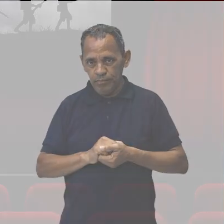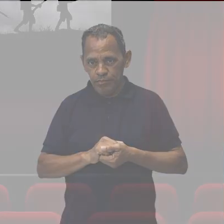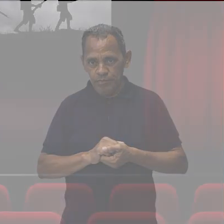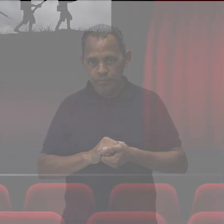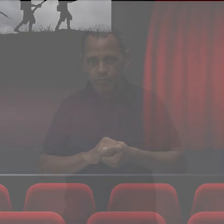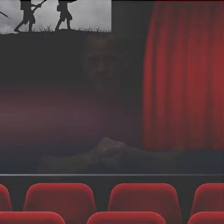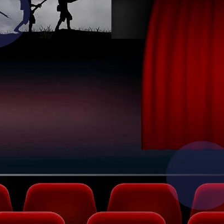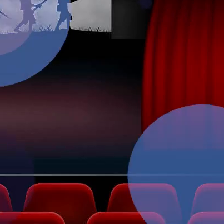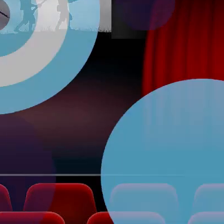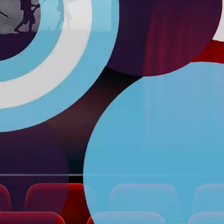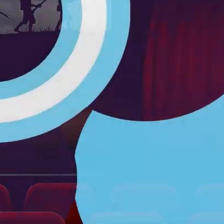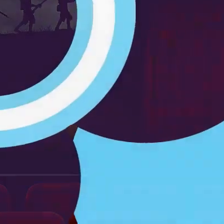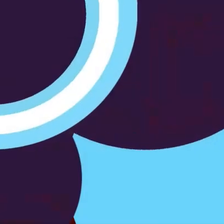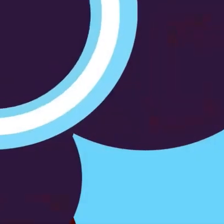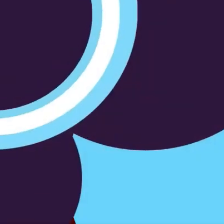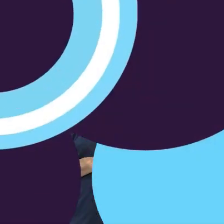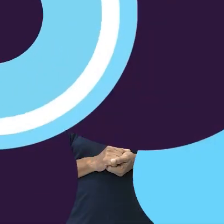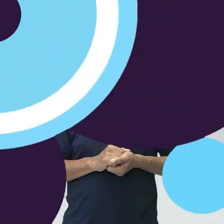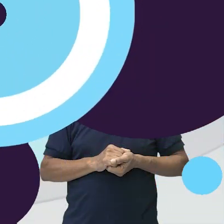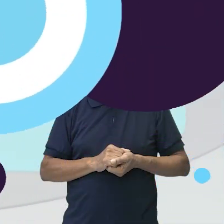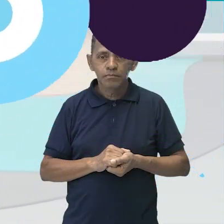do teatro.